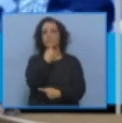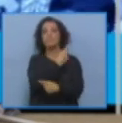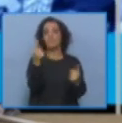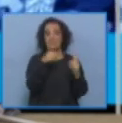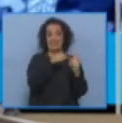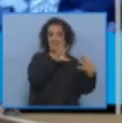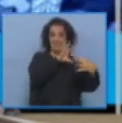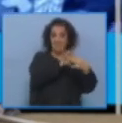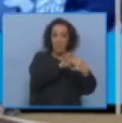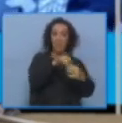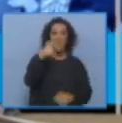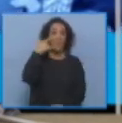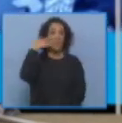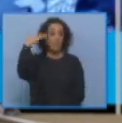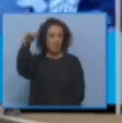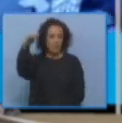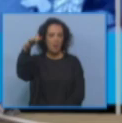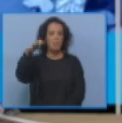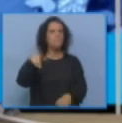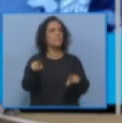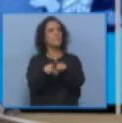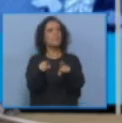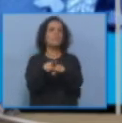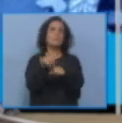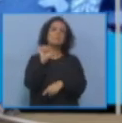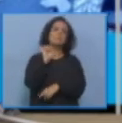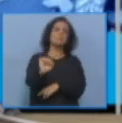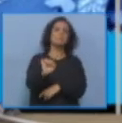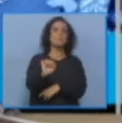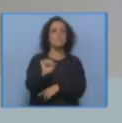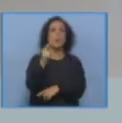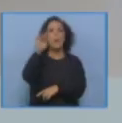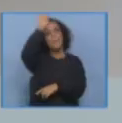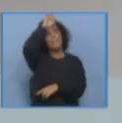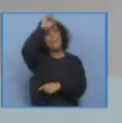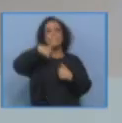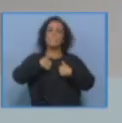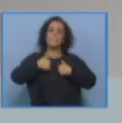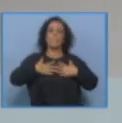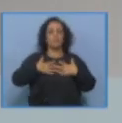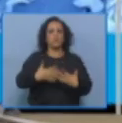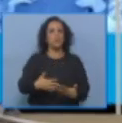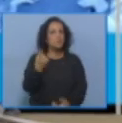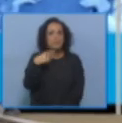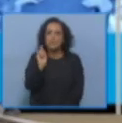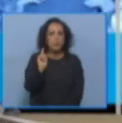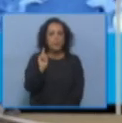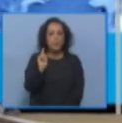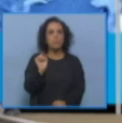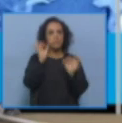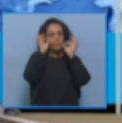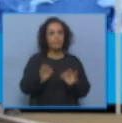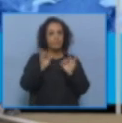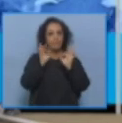dos imigrantes não é uma espécie de vontade de um Papa, é pôr em prática aquilo